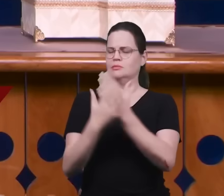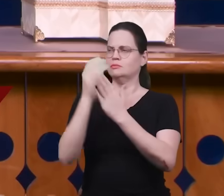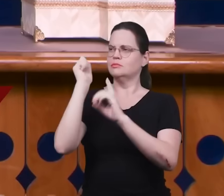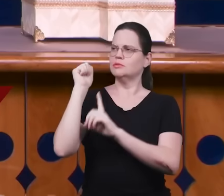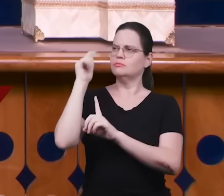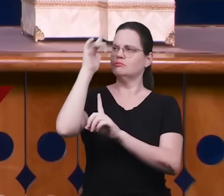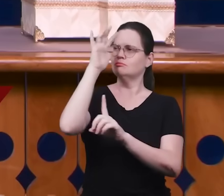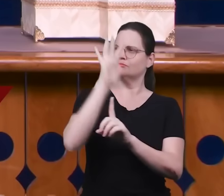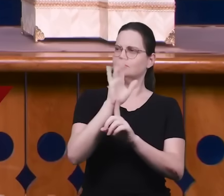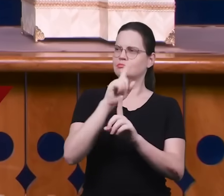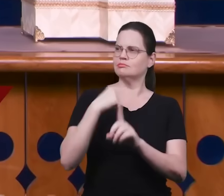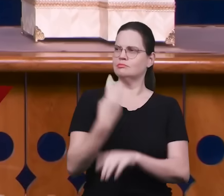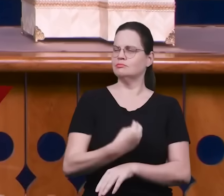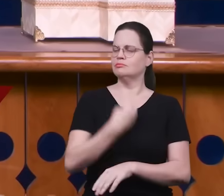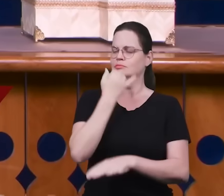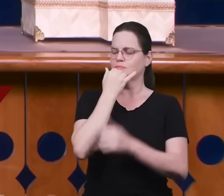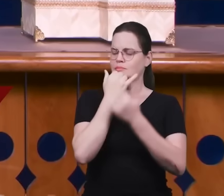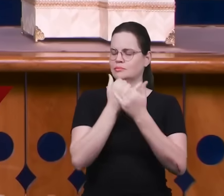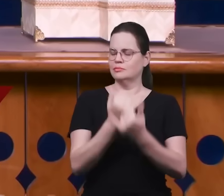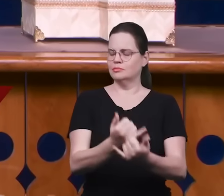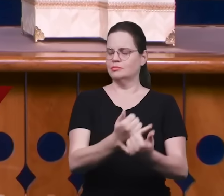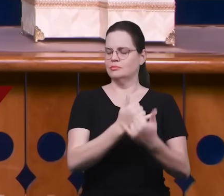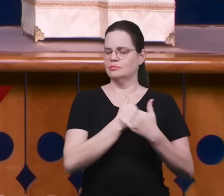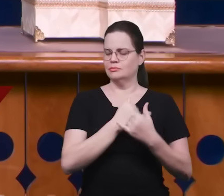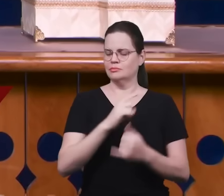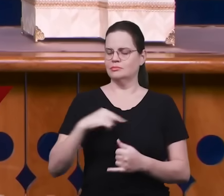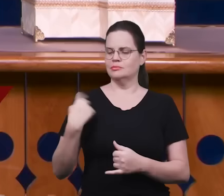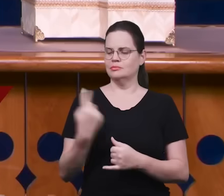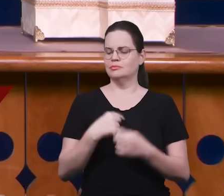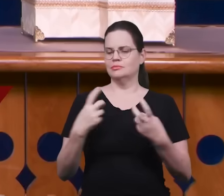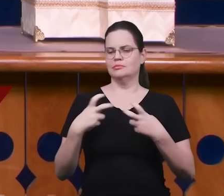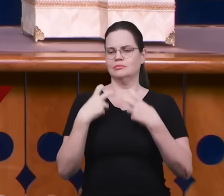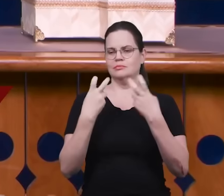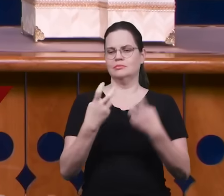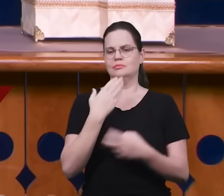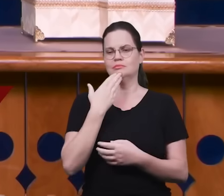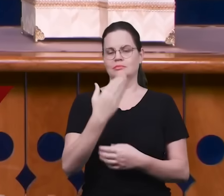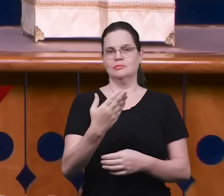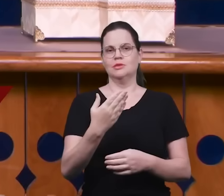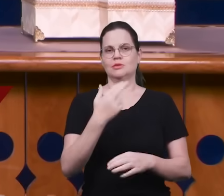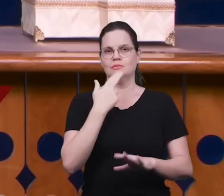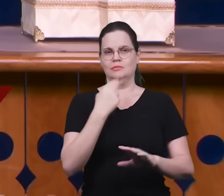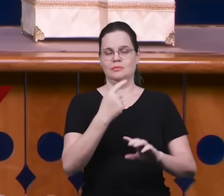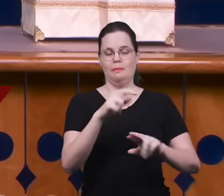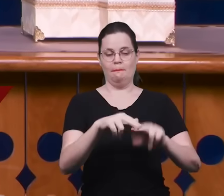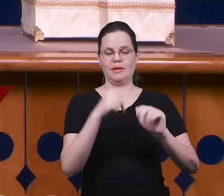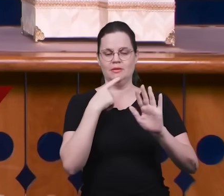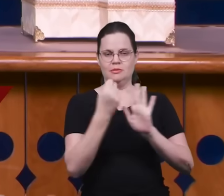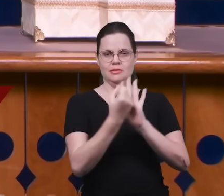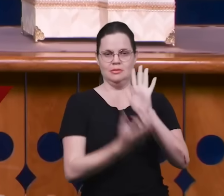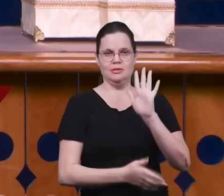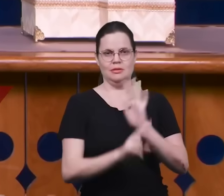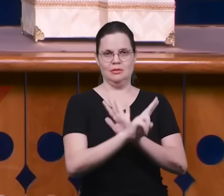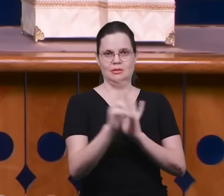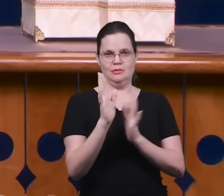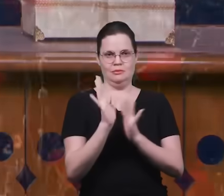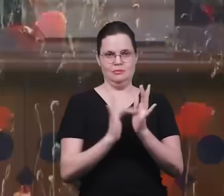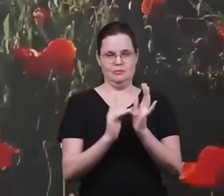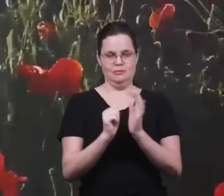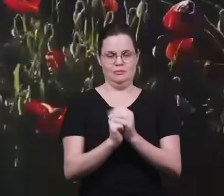mãos sobre nós, perdoa-nos, é o clamor que te fazemos pelo sangue de Jesus.